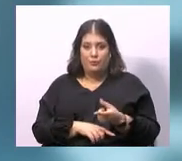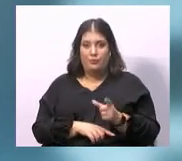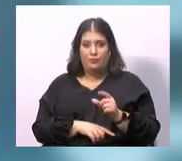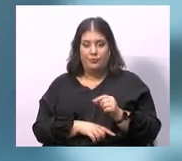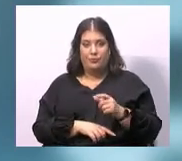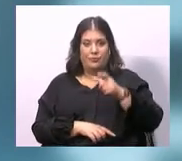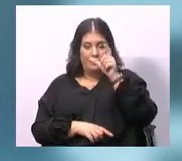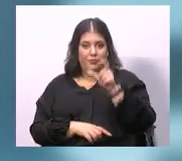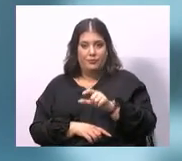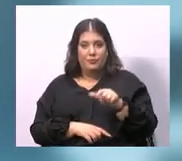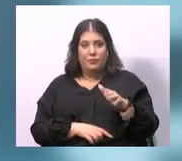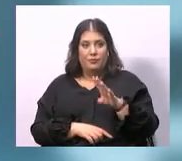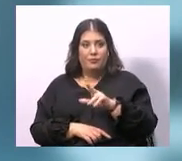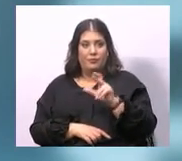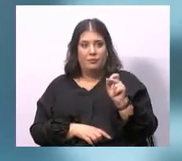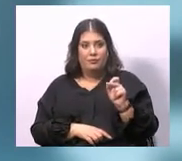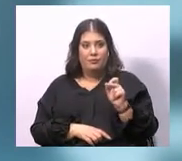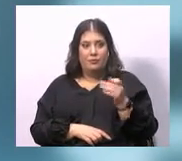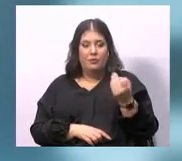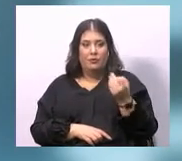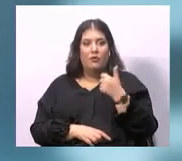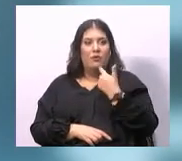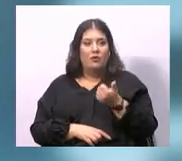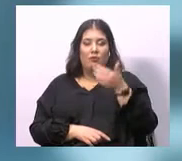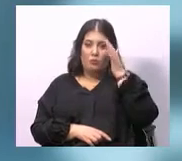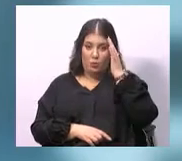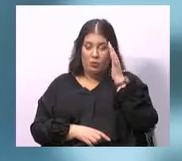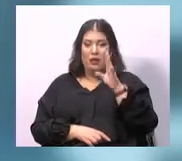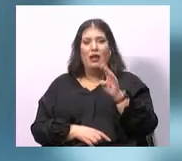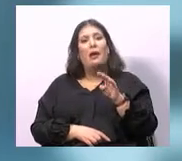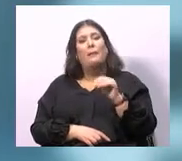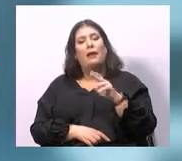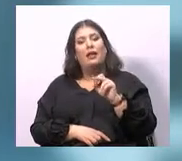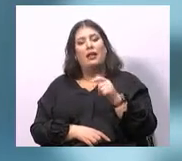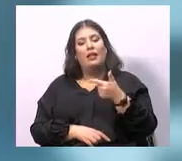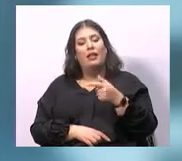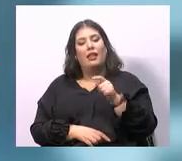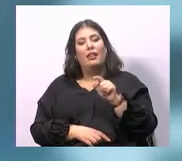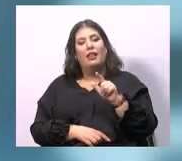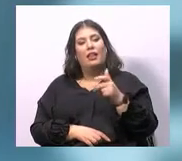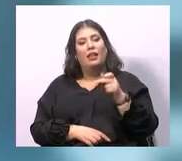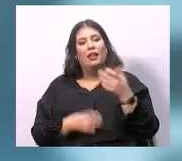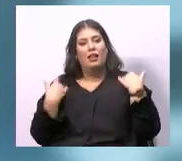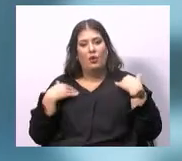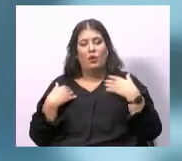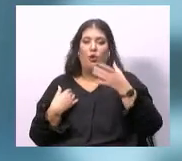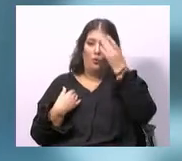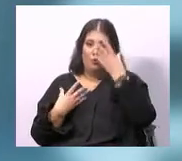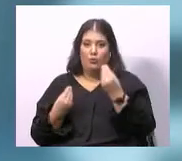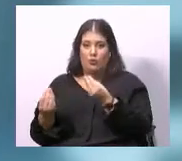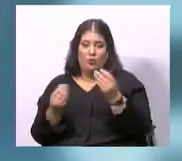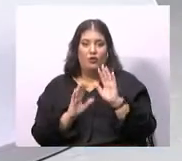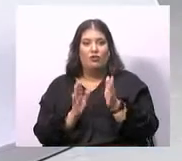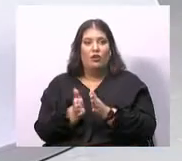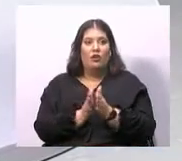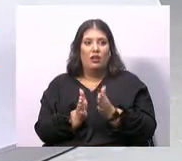um telespectador, João Martelo, que escreve do Porto, que diz o seguinte: muito boa tarde, o pé de atleta tem ou não cura? Já ouvi várias opiniões, já usei vários